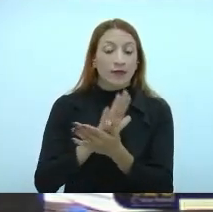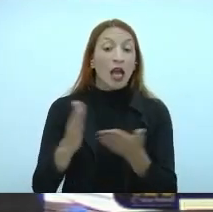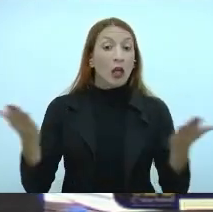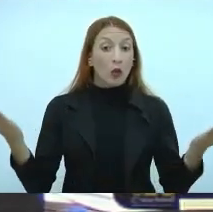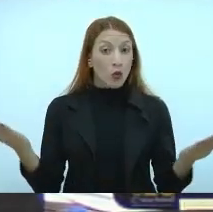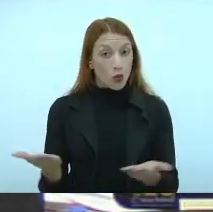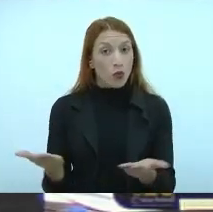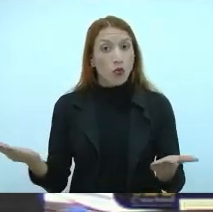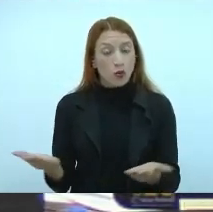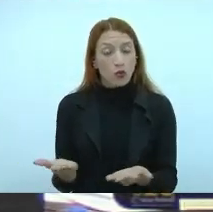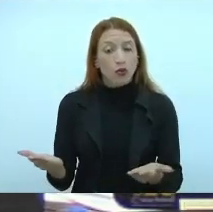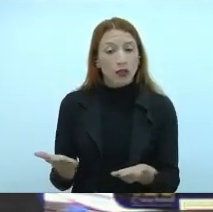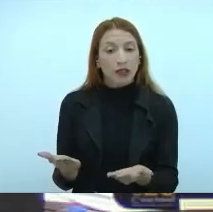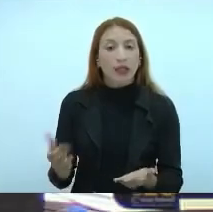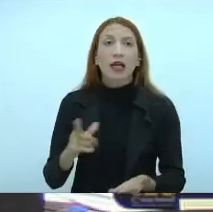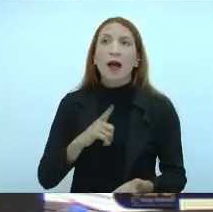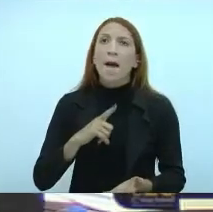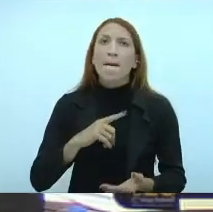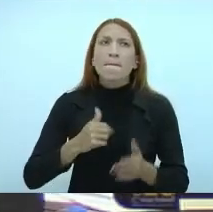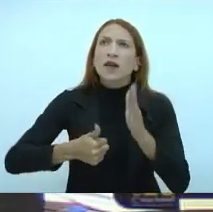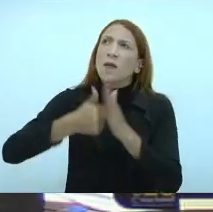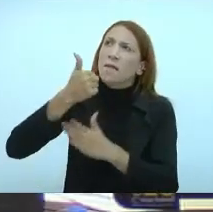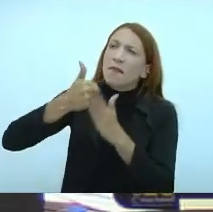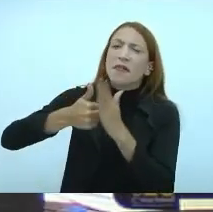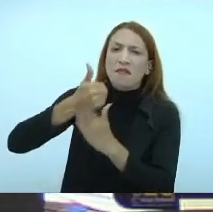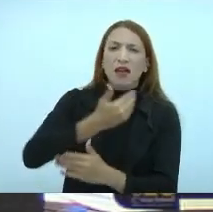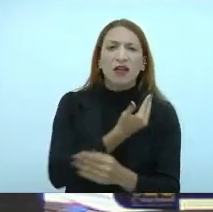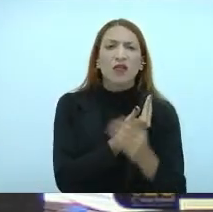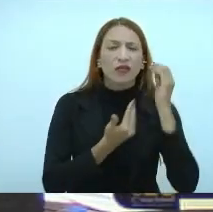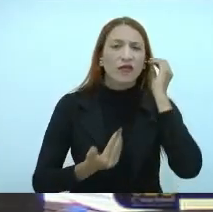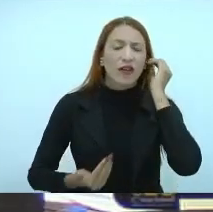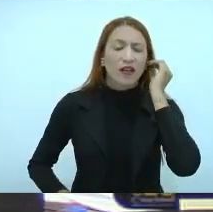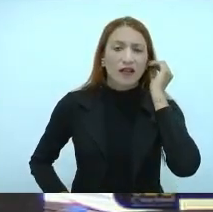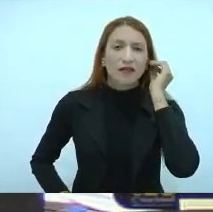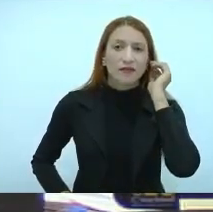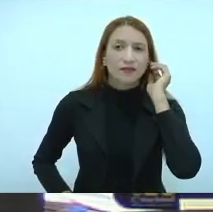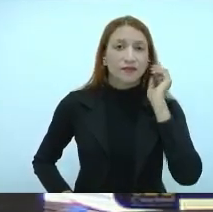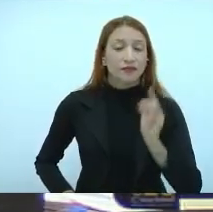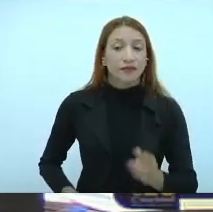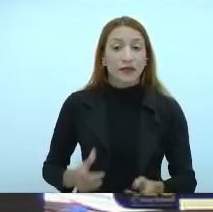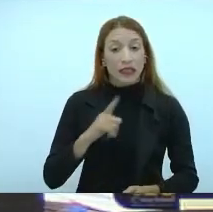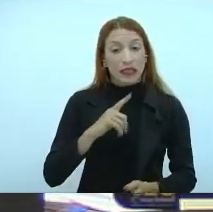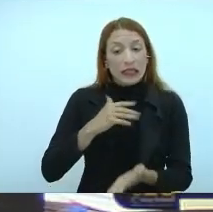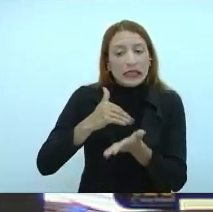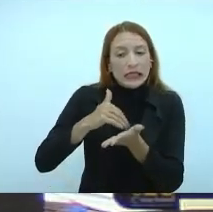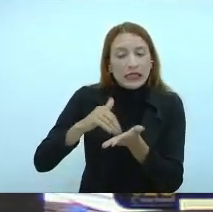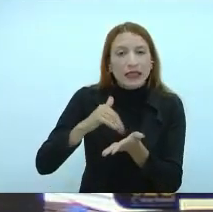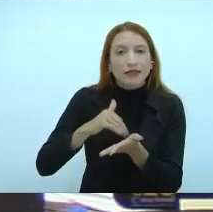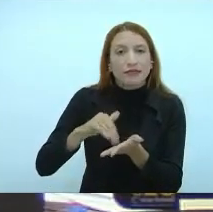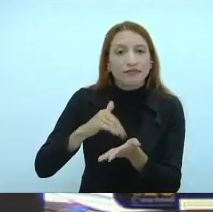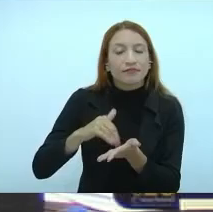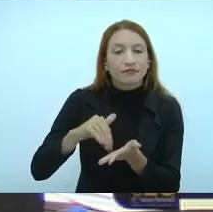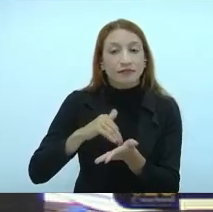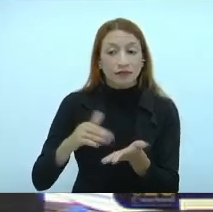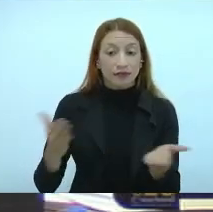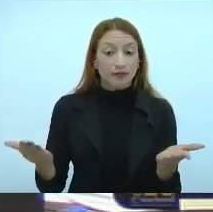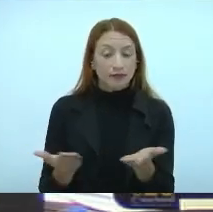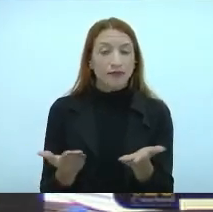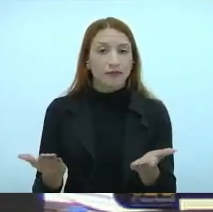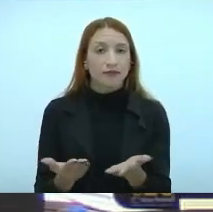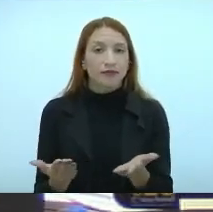hoje um dos primeiros governos eu acho em que a secretaria que hoje